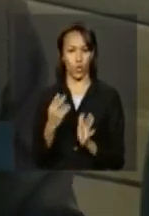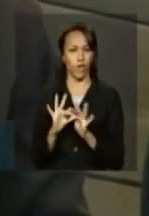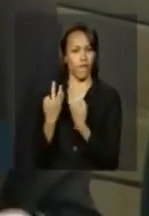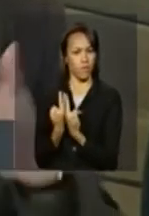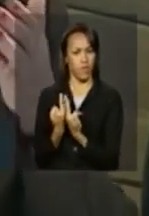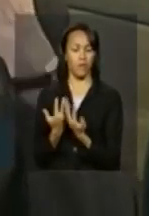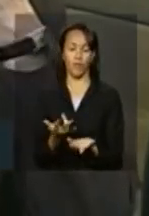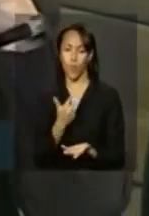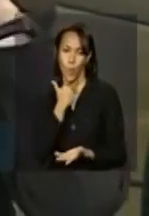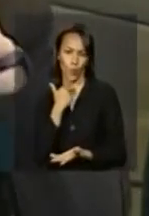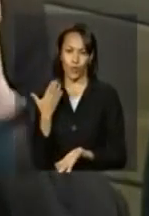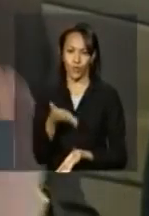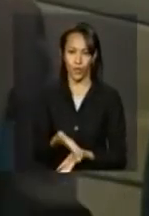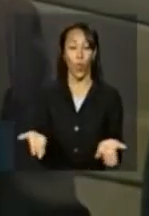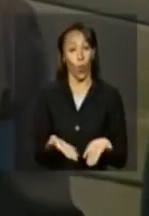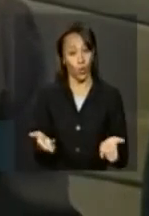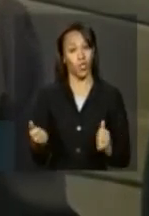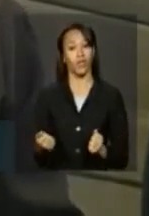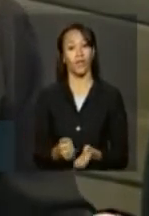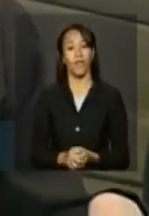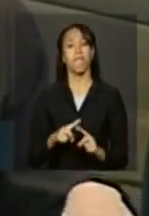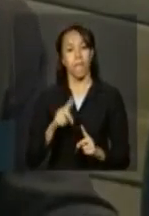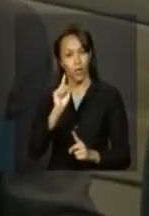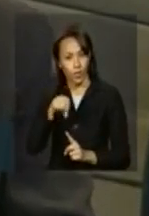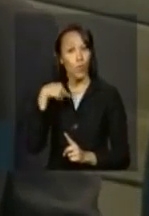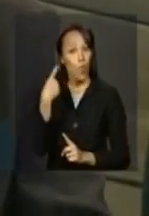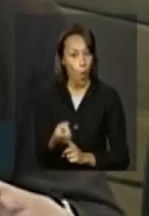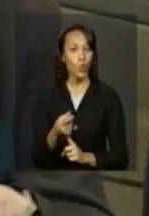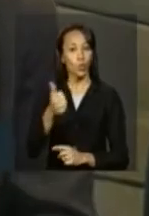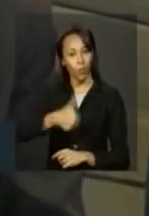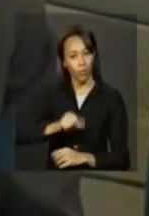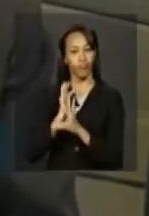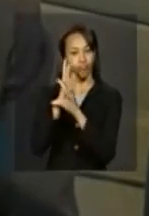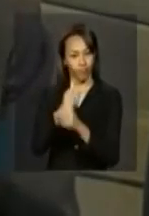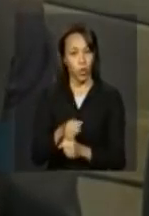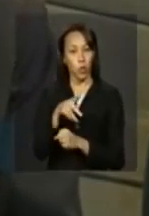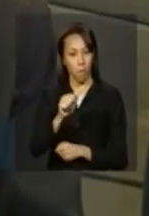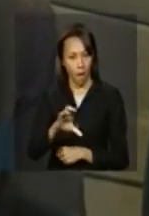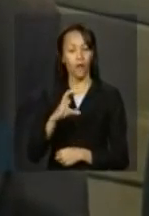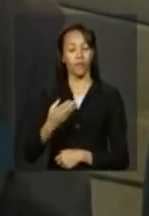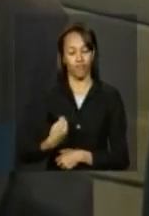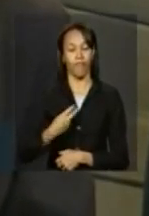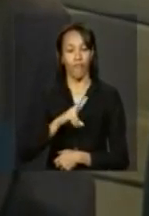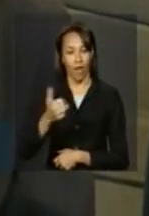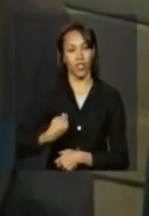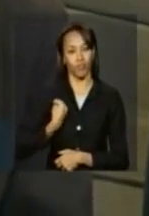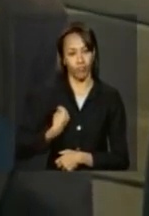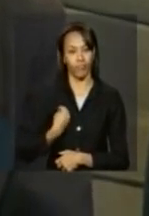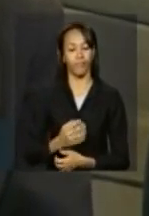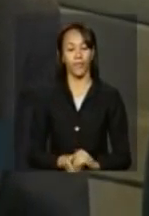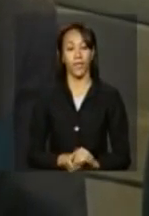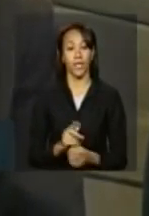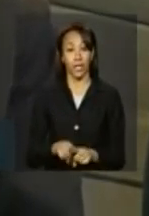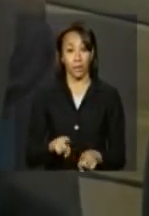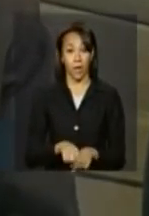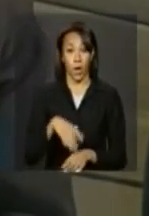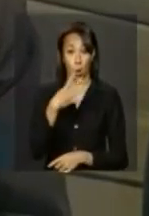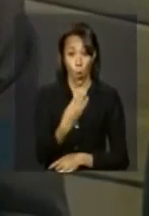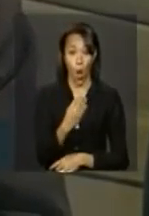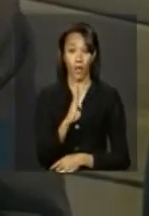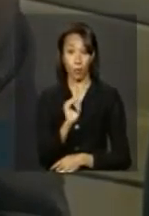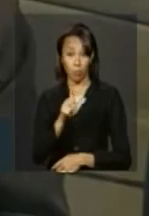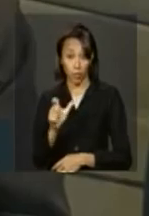hoje, portanto, não pôde estar aqui conosco, mas estará no próximo balanço. 69 bilhões do setor privado, 4 bilhões do